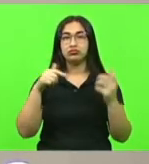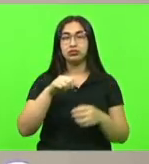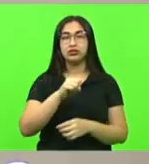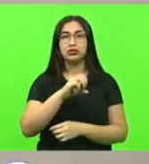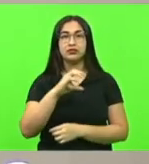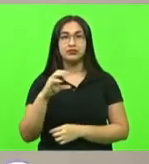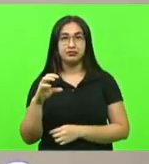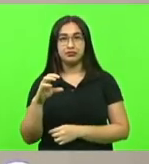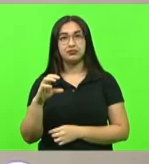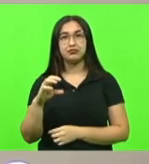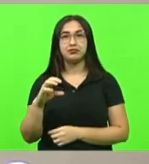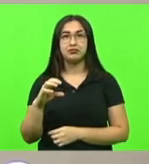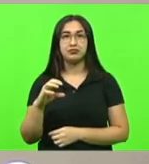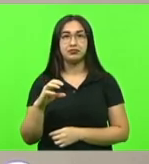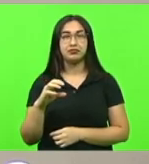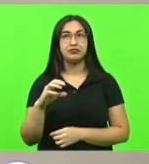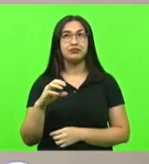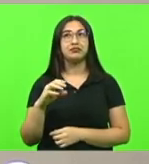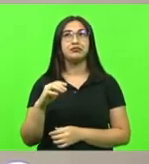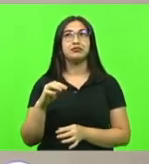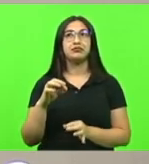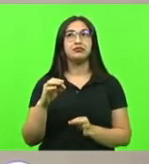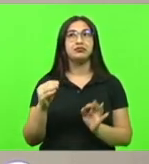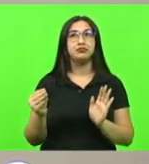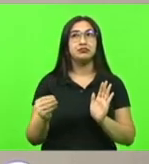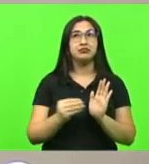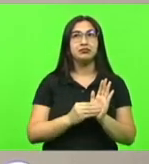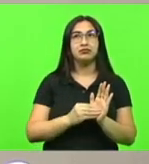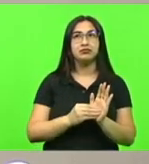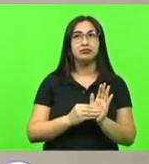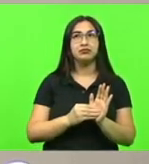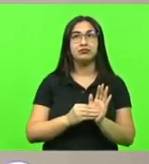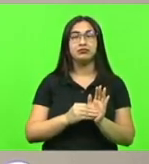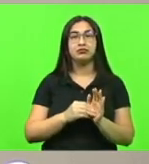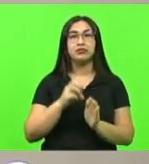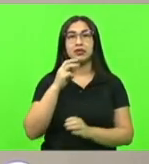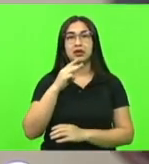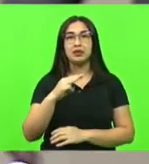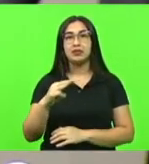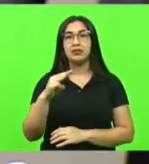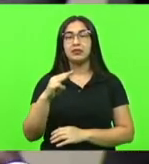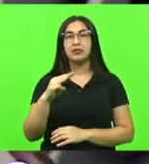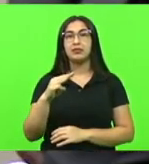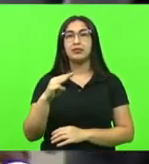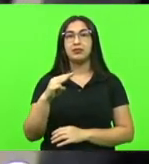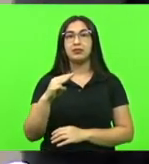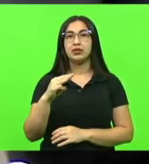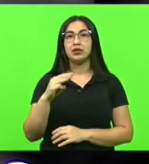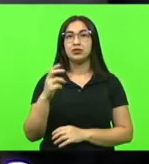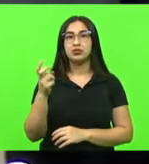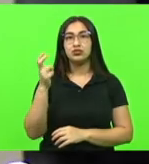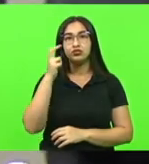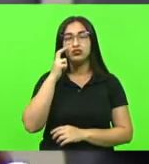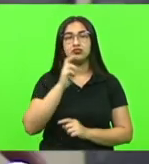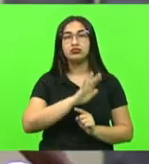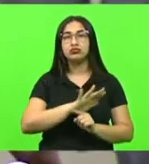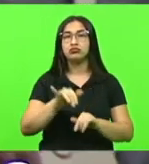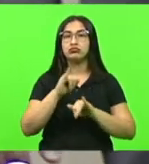Santa Catarina para o fim de instituir o março-borgonha como mês de conscientização sobre